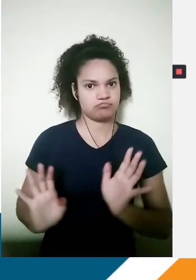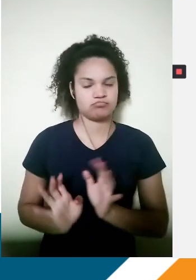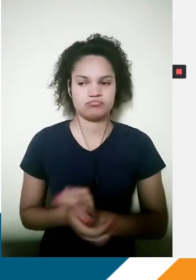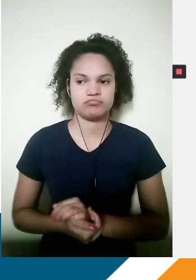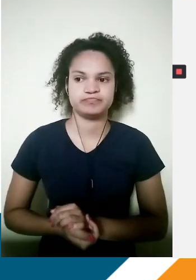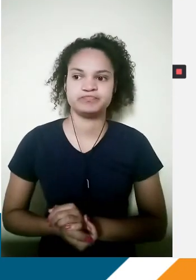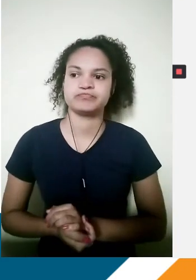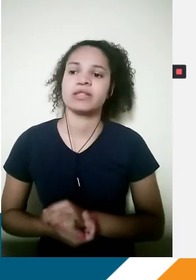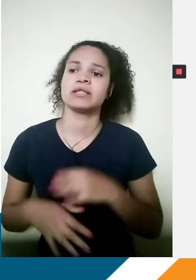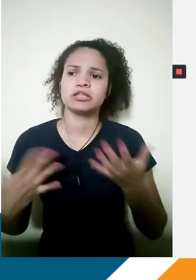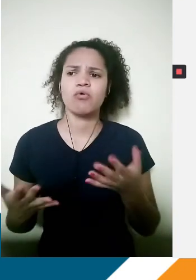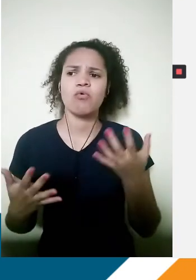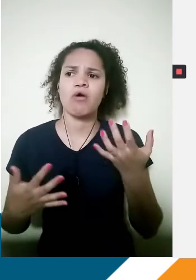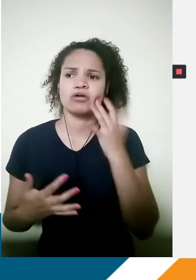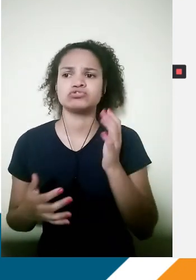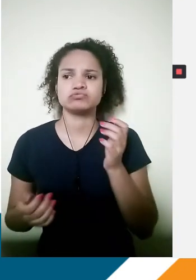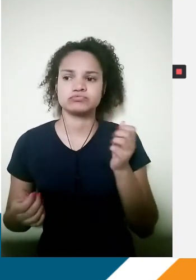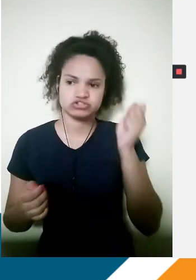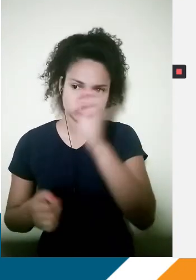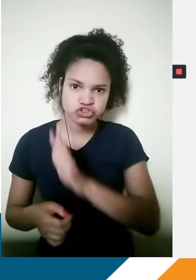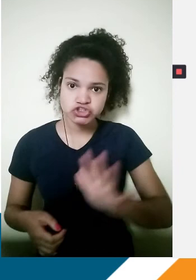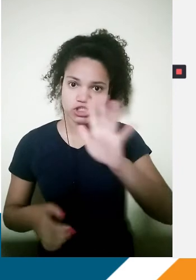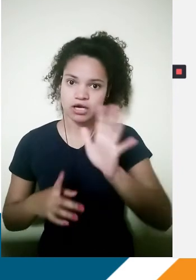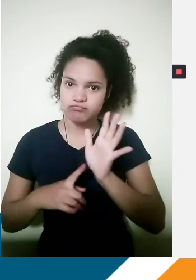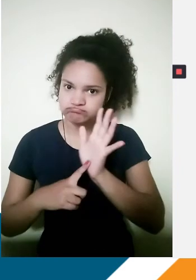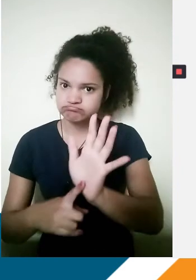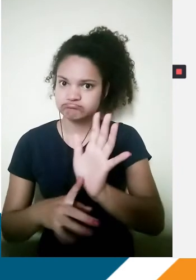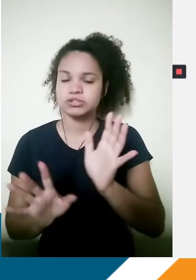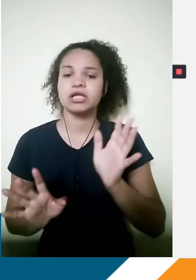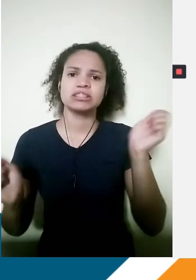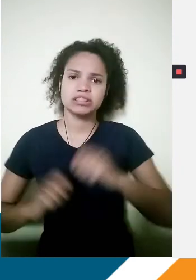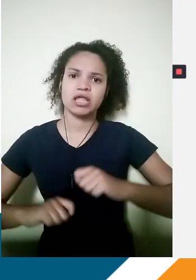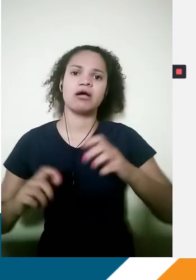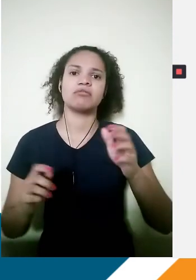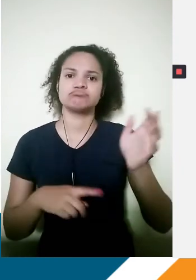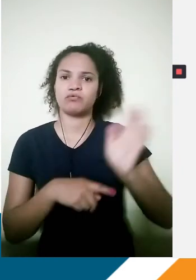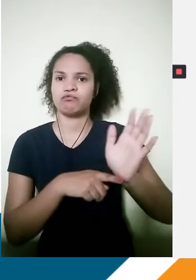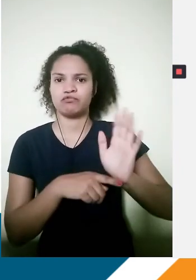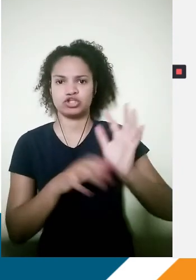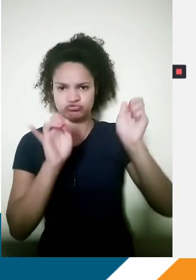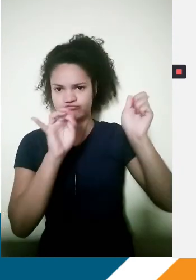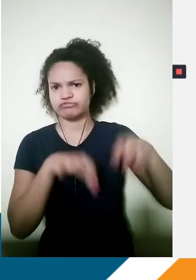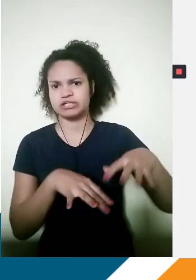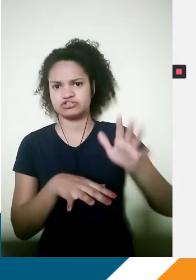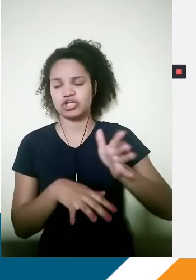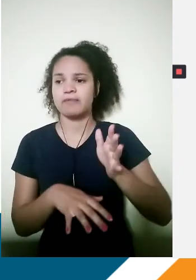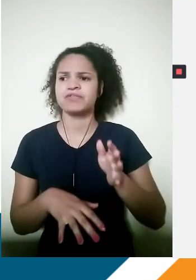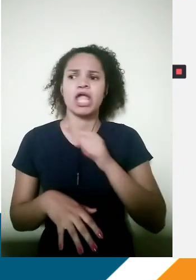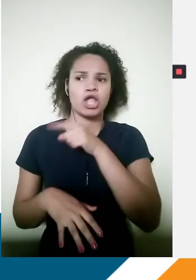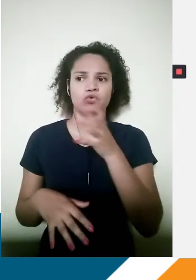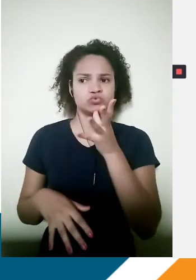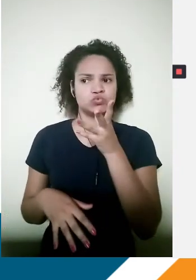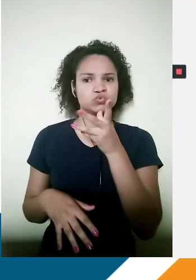Eu acho que com essa visão geral, a gente pode fechar o vídeo de hoje. Estou deixando bastante tempo